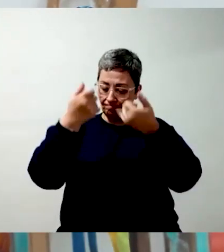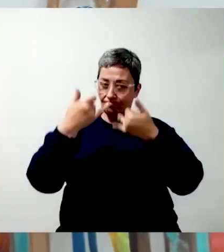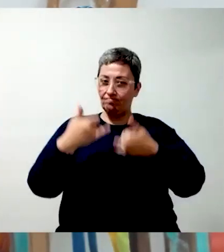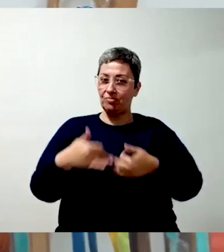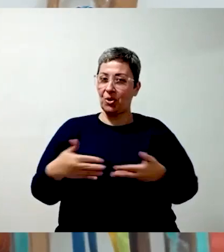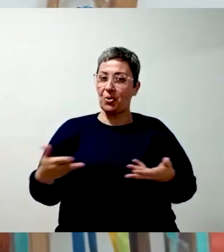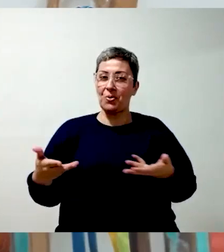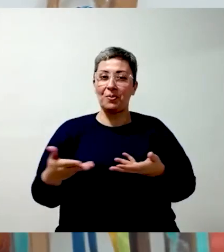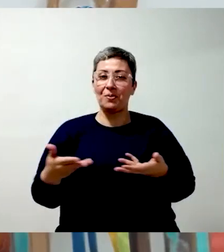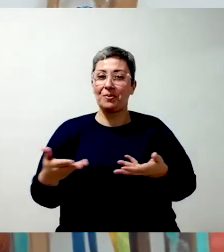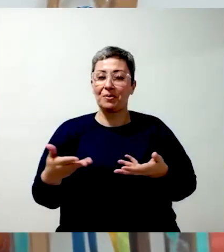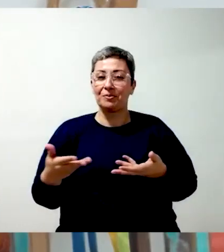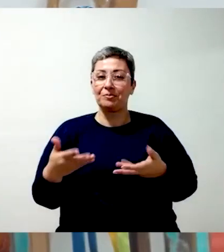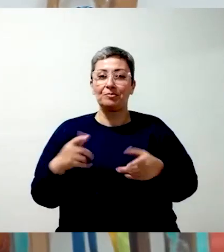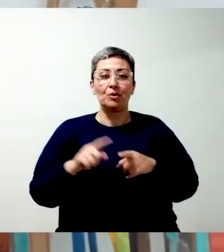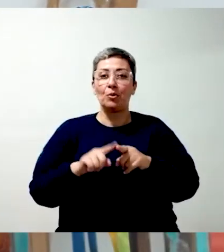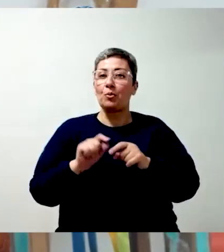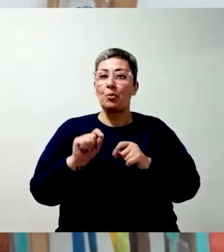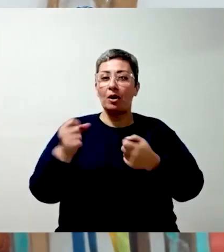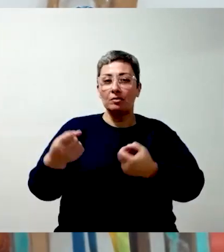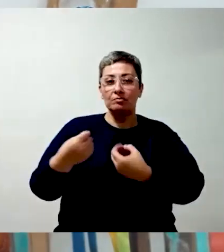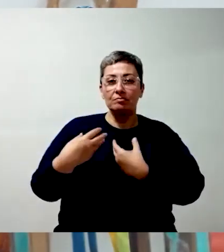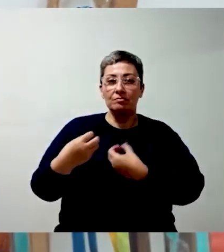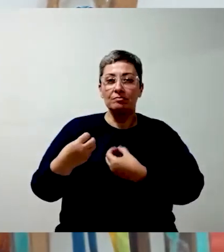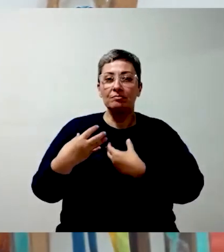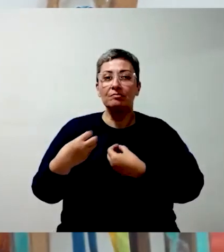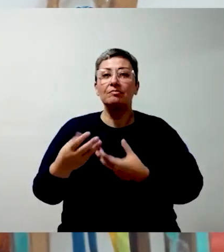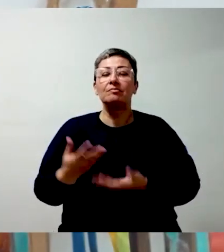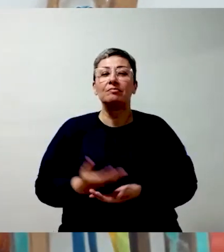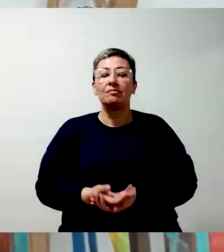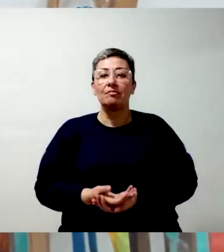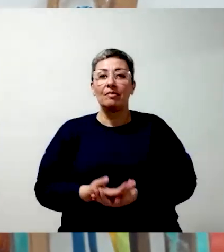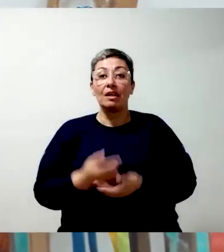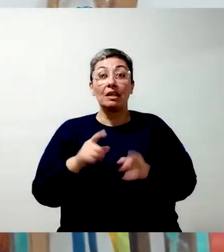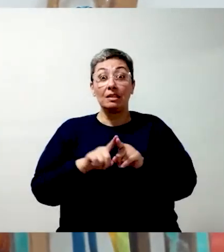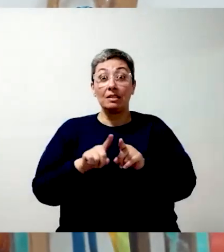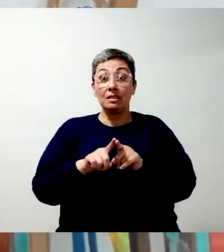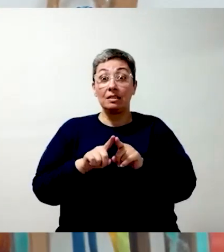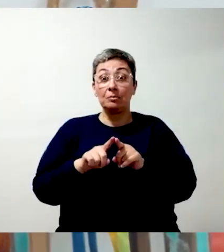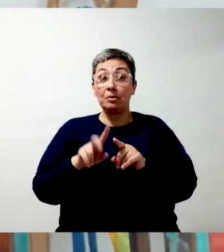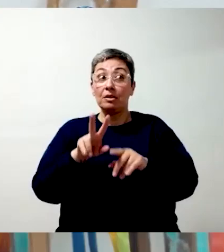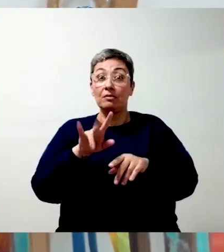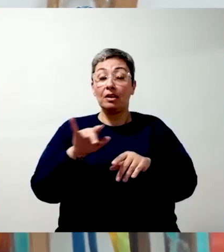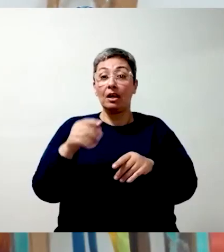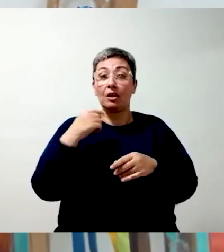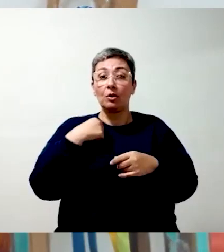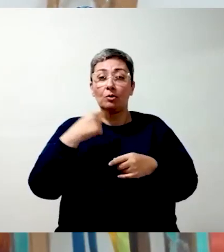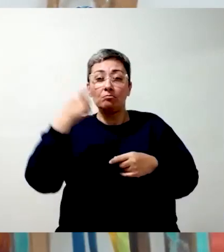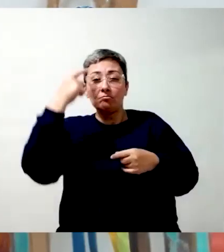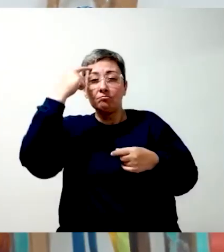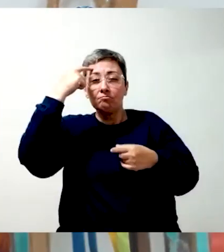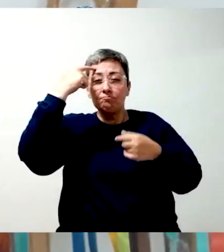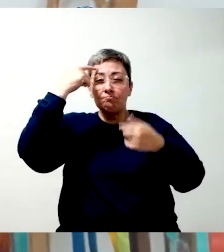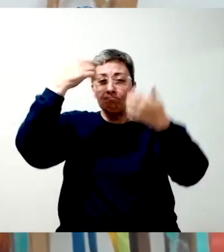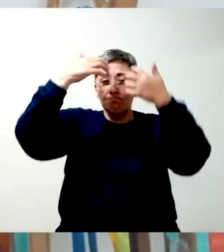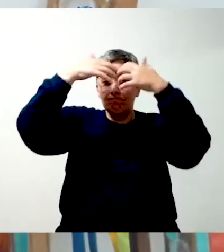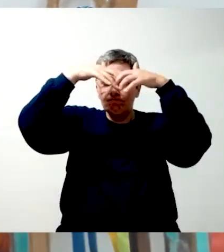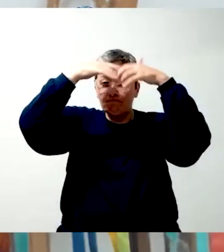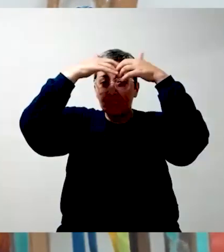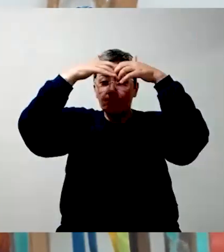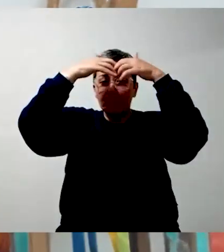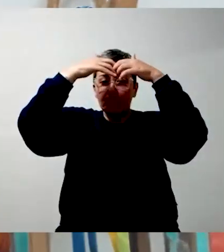nos dizer no dia de hoje, tem para nos ensinar e vai fazer com que a gente pense